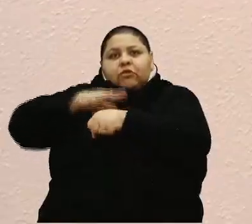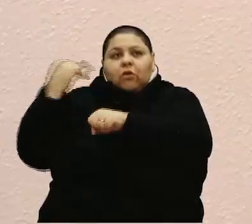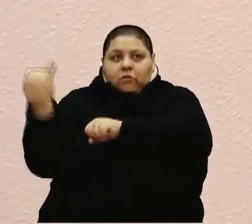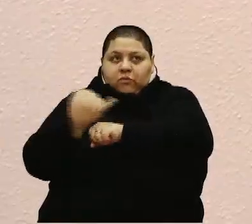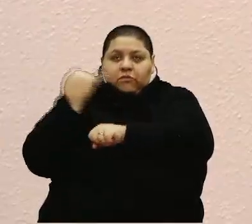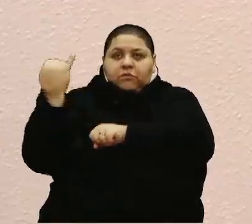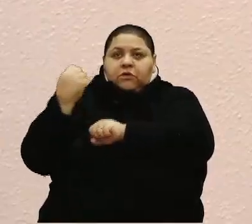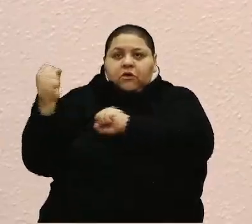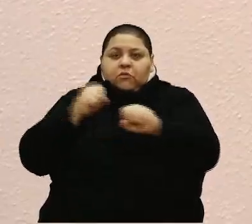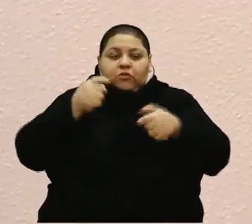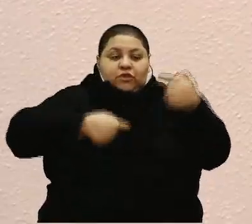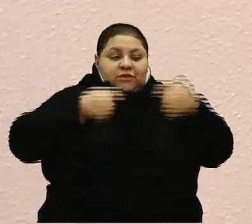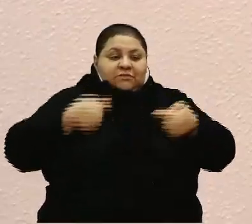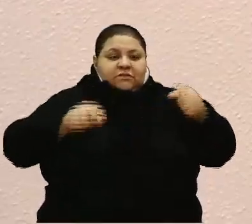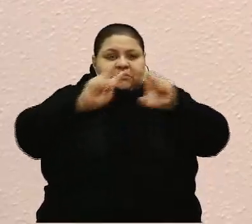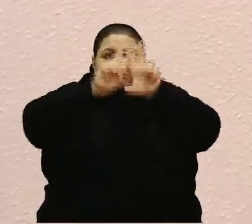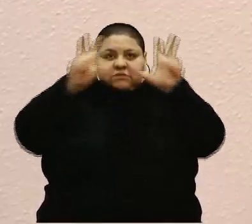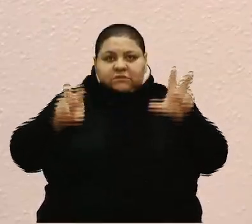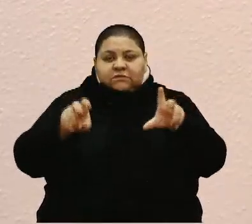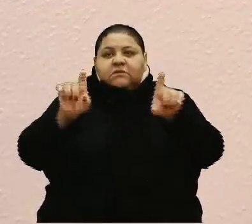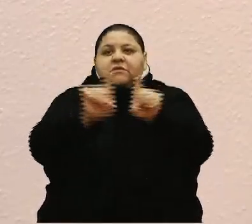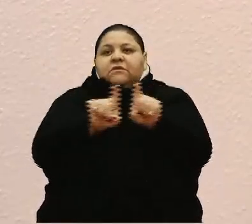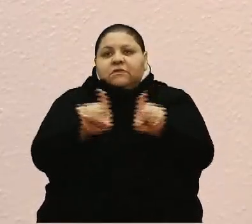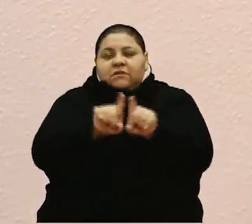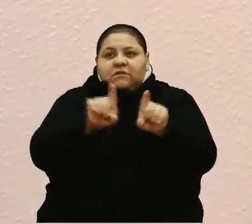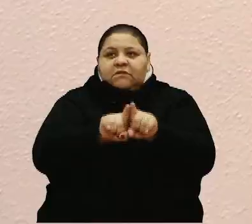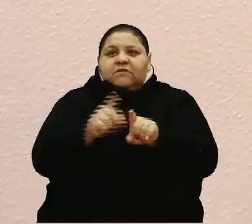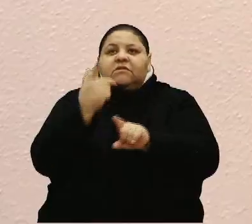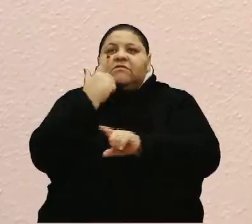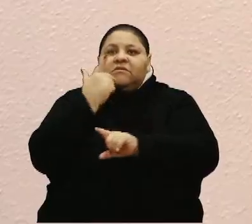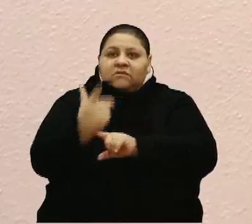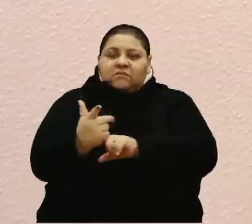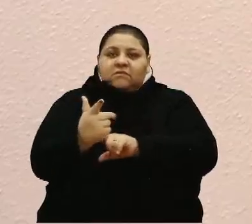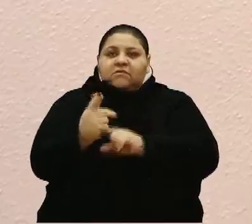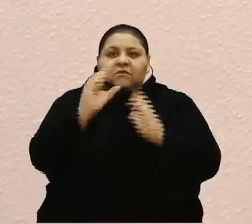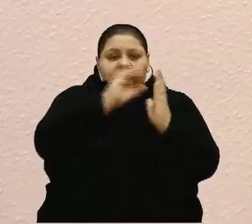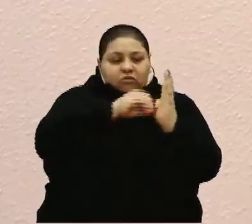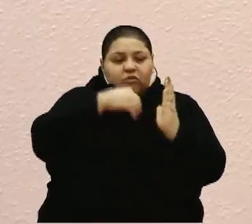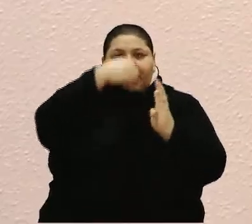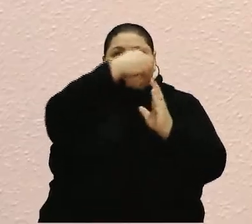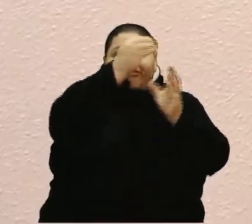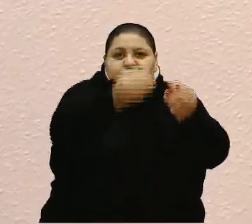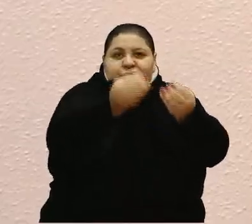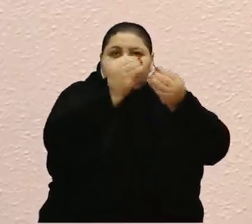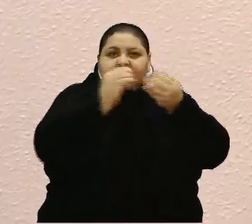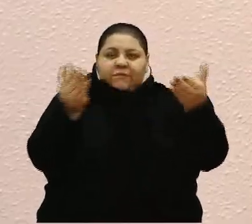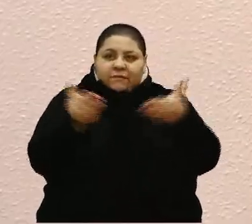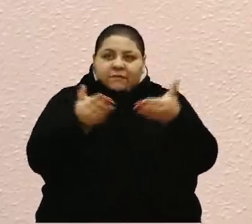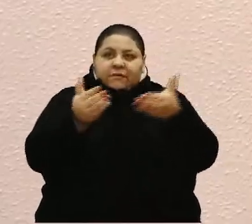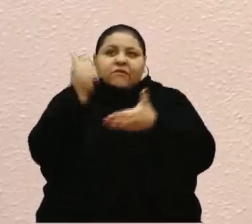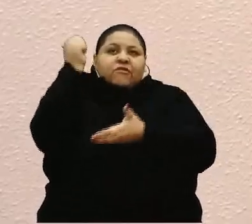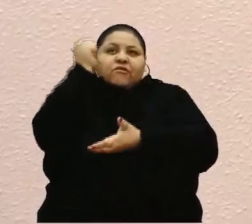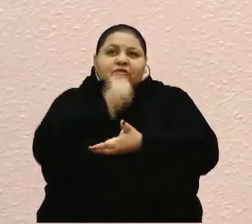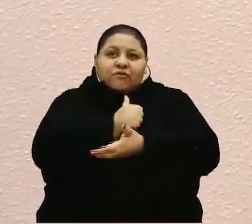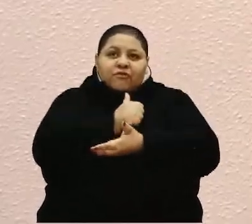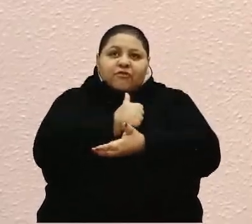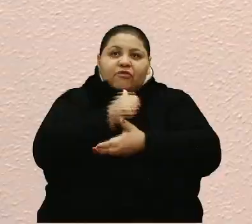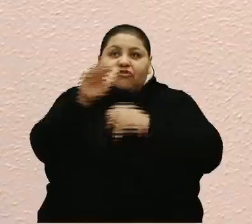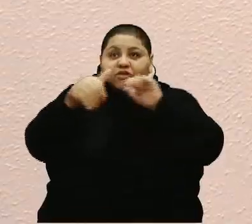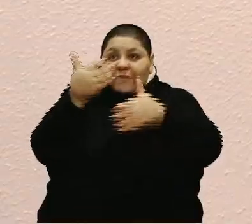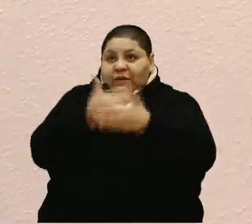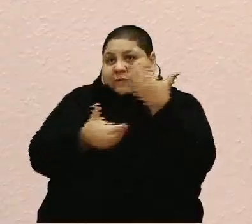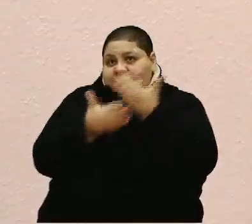poder debater sobre esse assunto. Também queria falar sobre o cartaz que nós recebemos hoje aqui, as mulheres, mas o convite é para